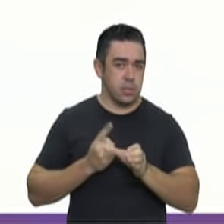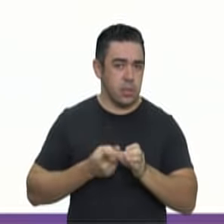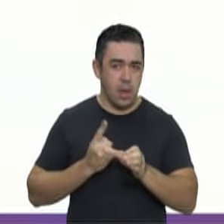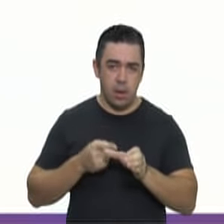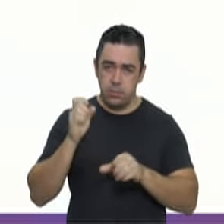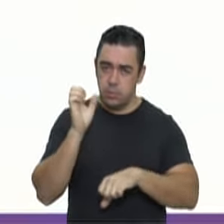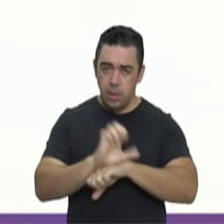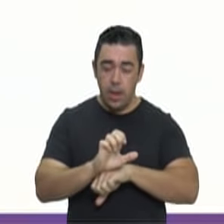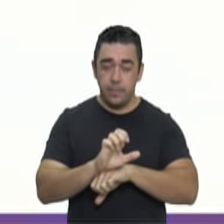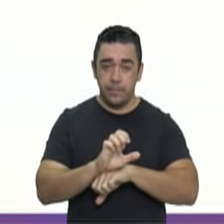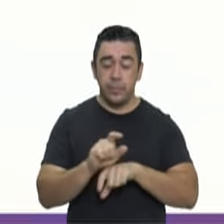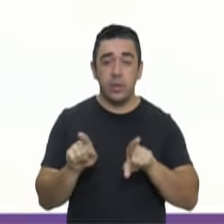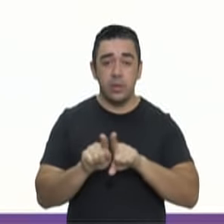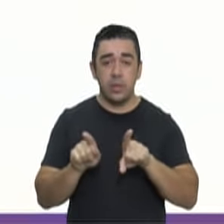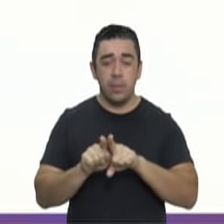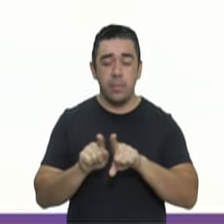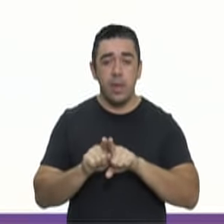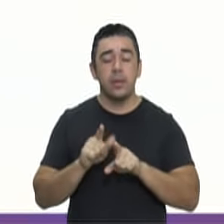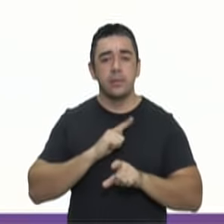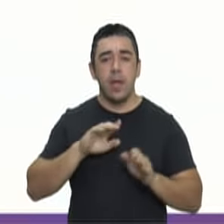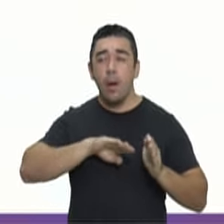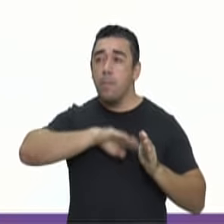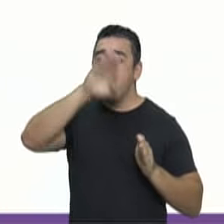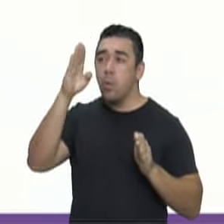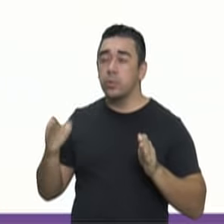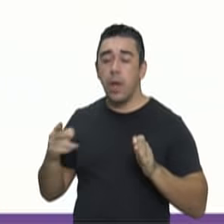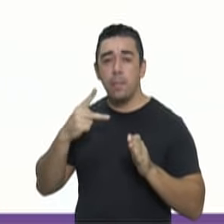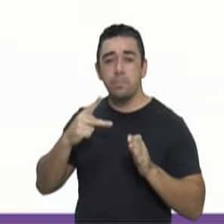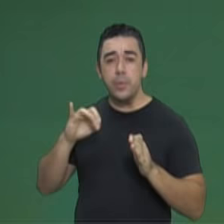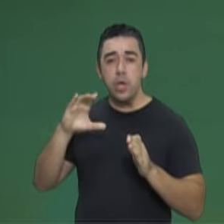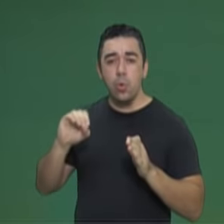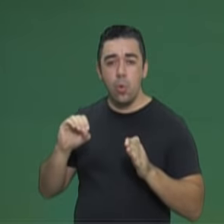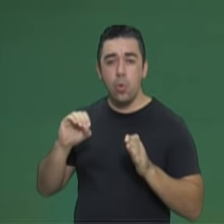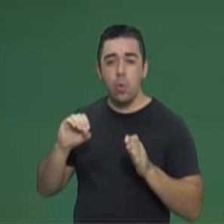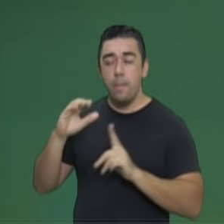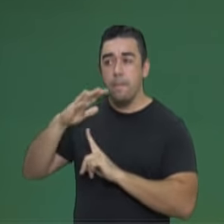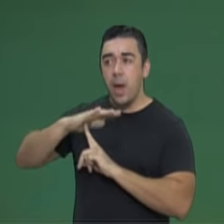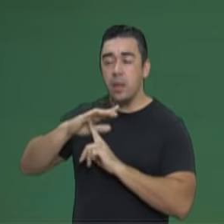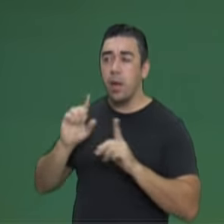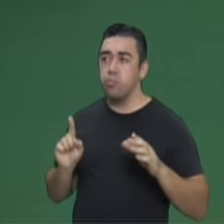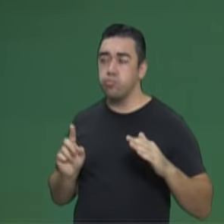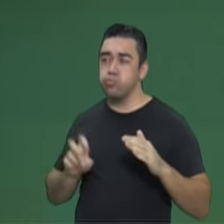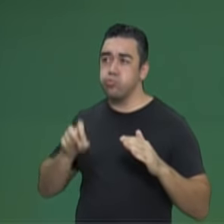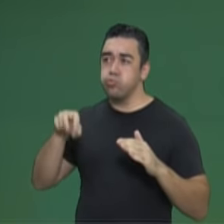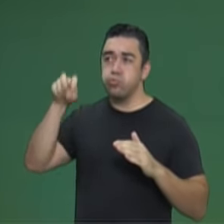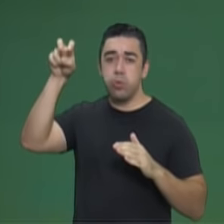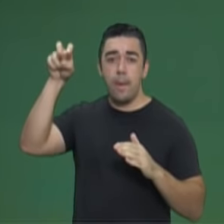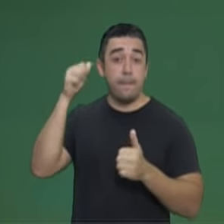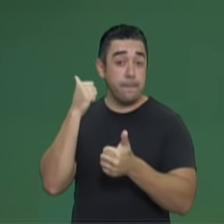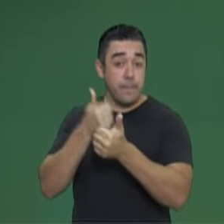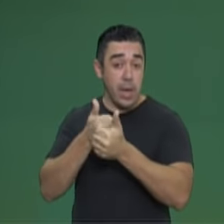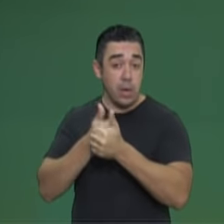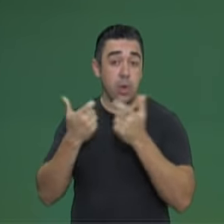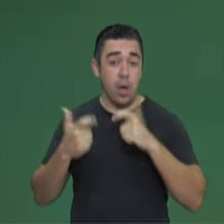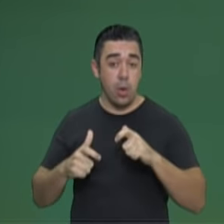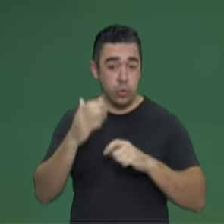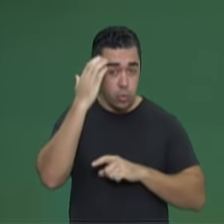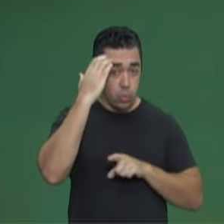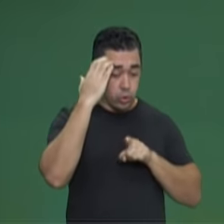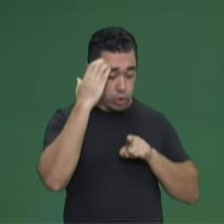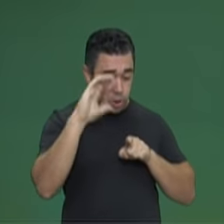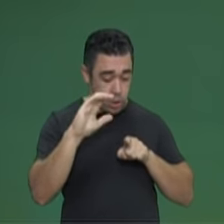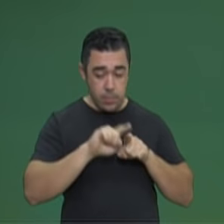e o Pico Paraná é o ponto mais alto do nosso estado. O Pico Paraná fica entre Curitiba